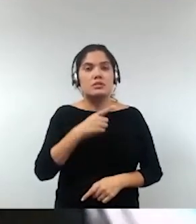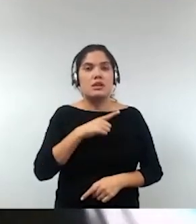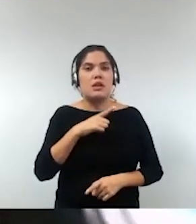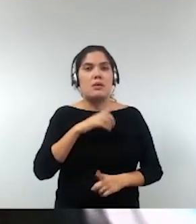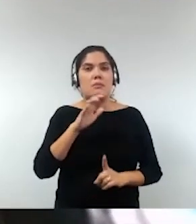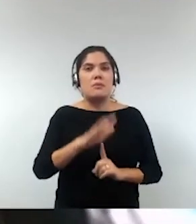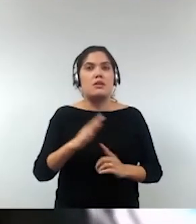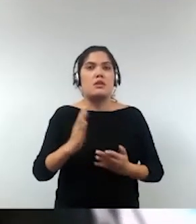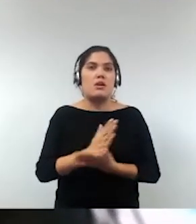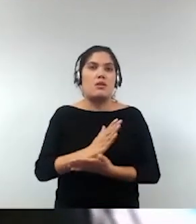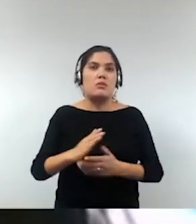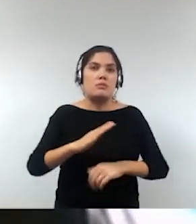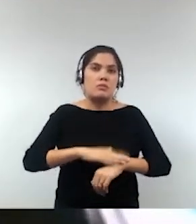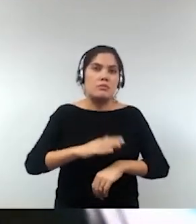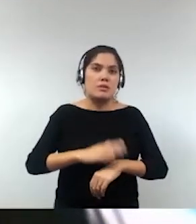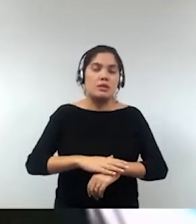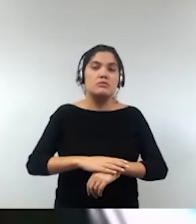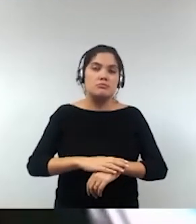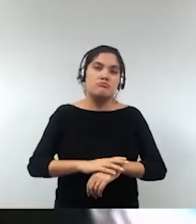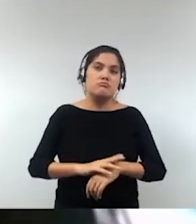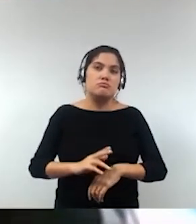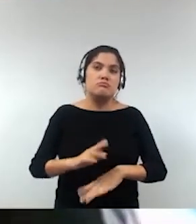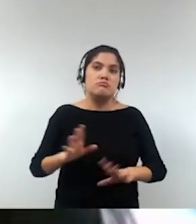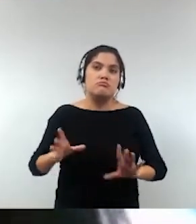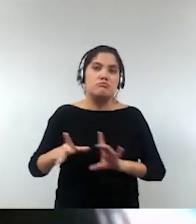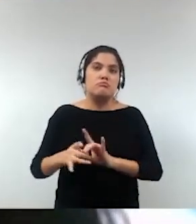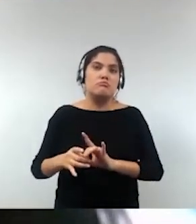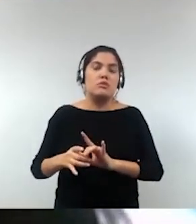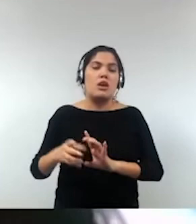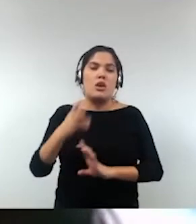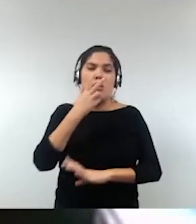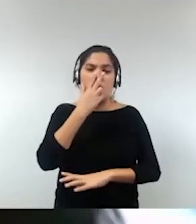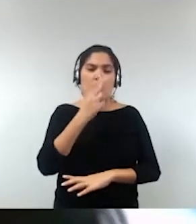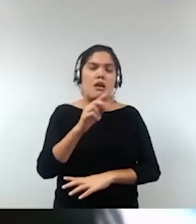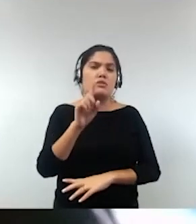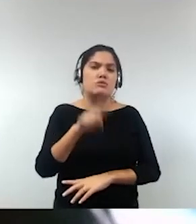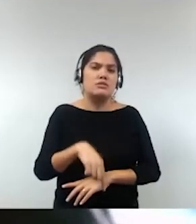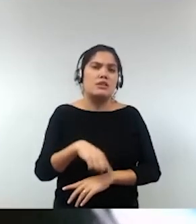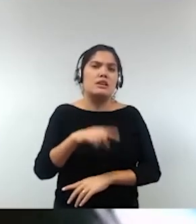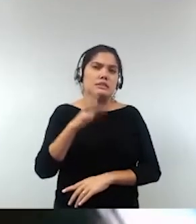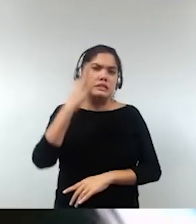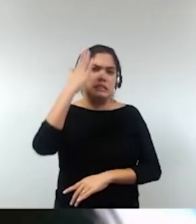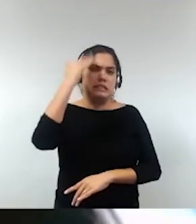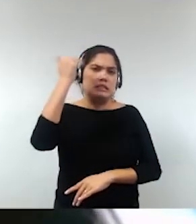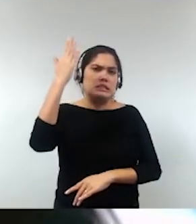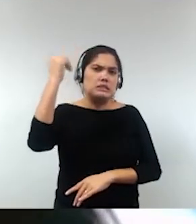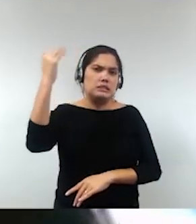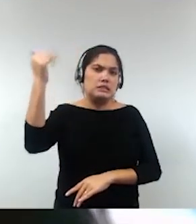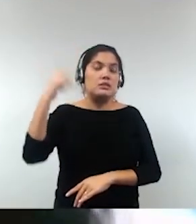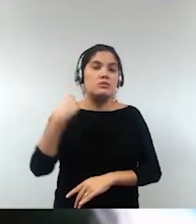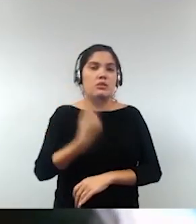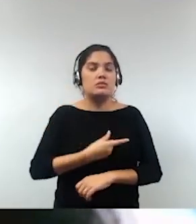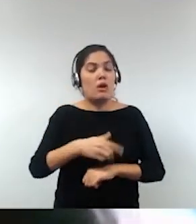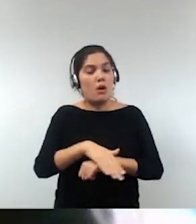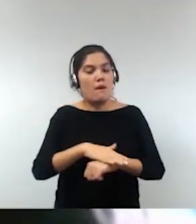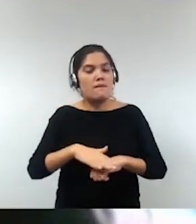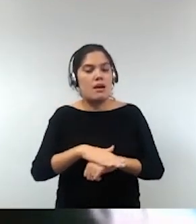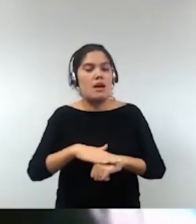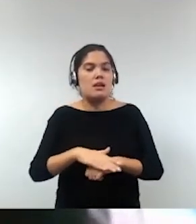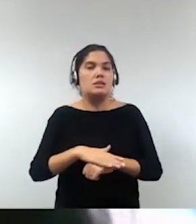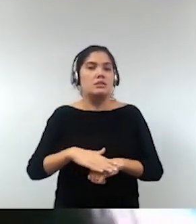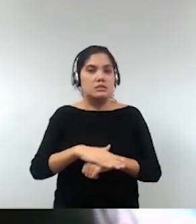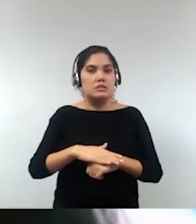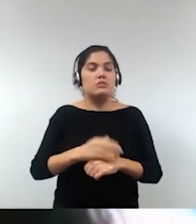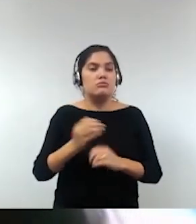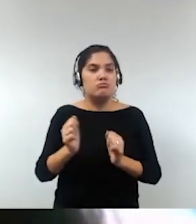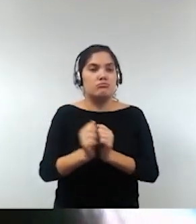momento de suspensão de prazos, né? Eu acho que vai ser um super sucesso. E quando você conversa com alguns empresários,